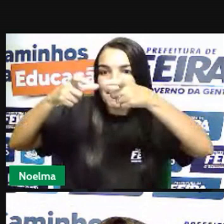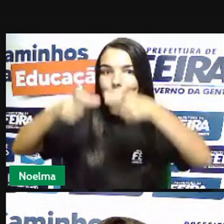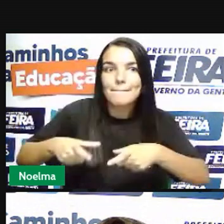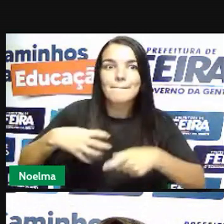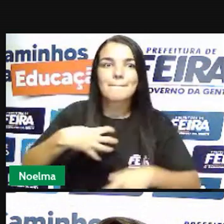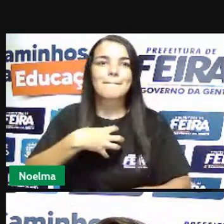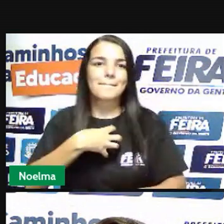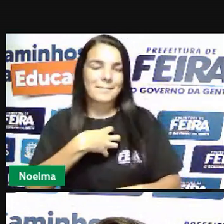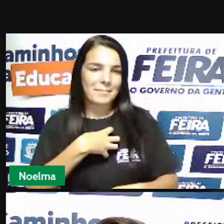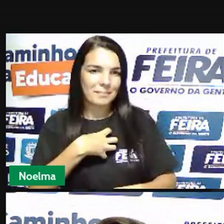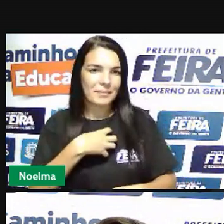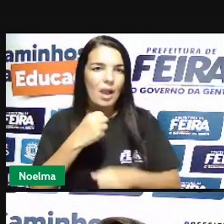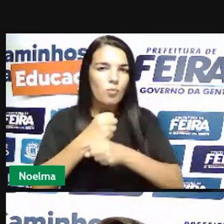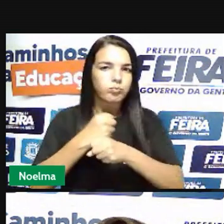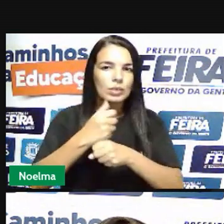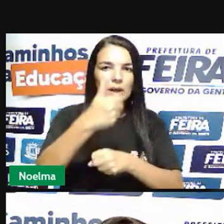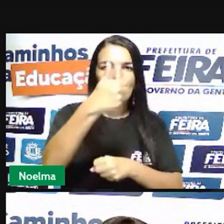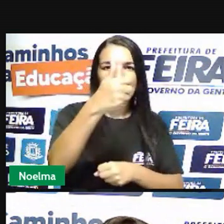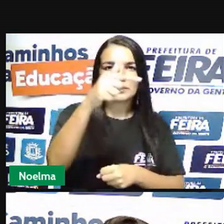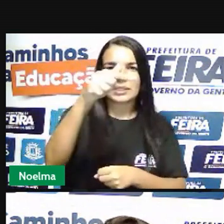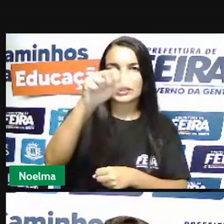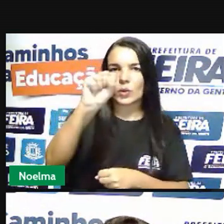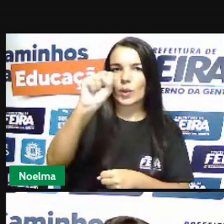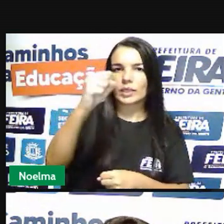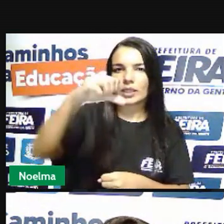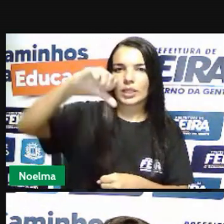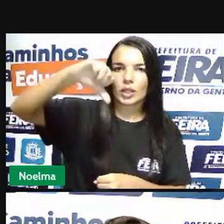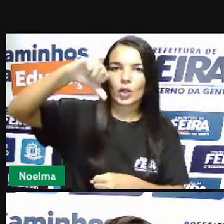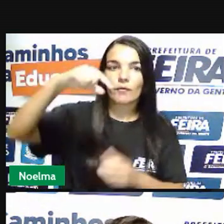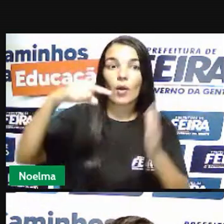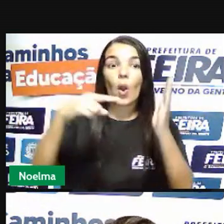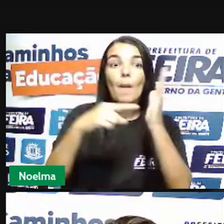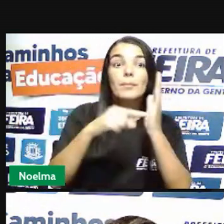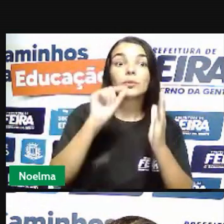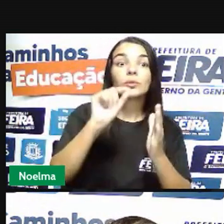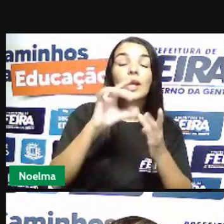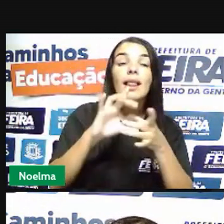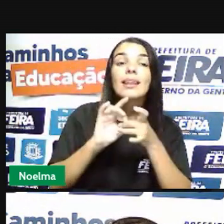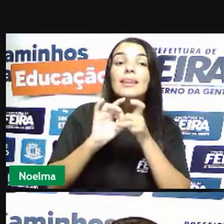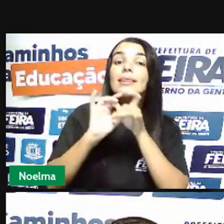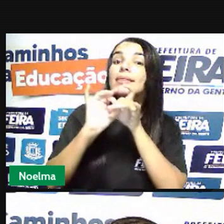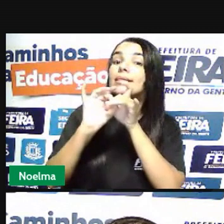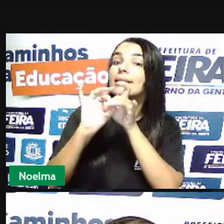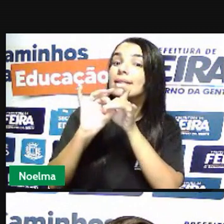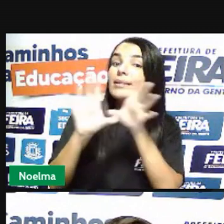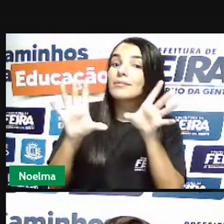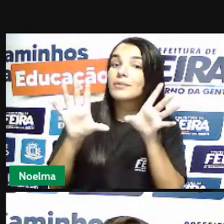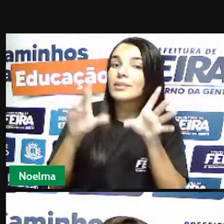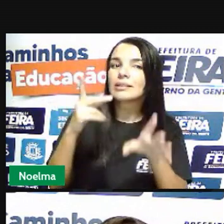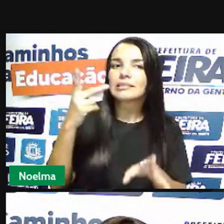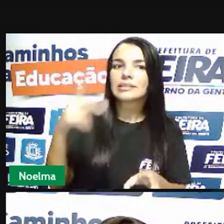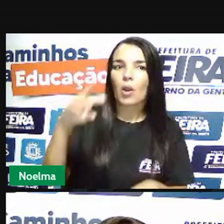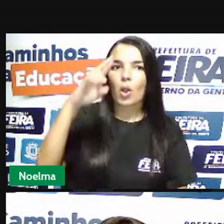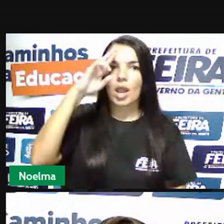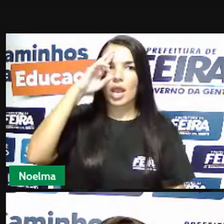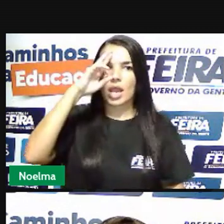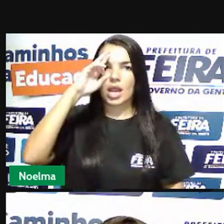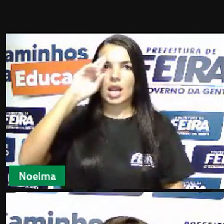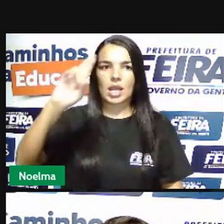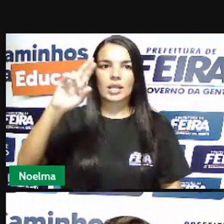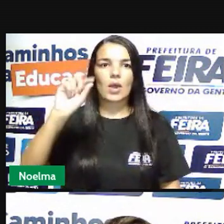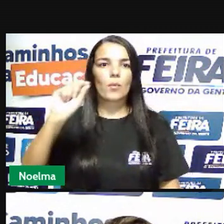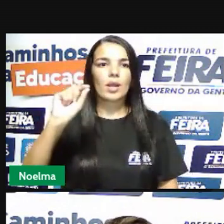em 1789 e tinha como objetivo a independência. Seus líderes queriam